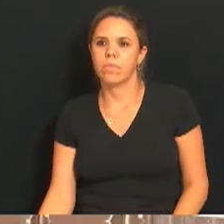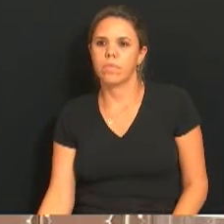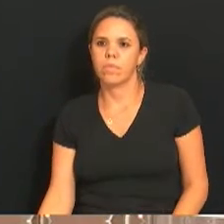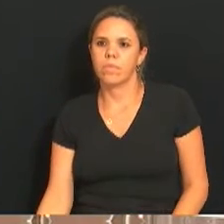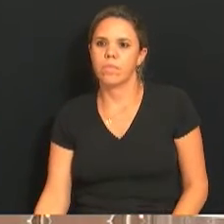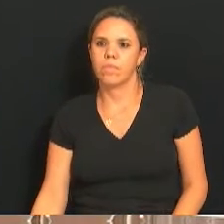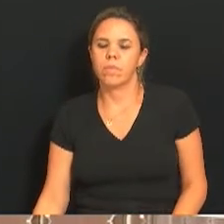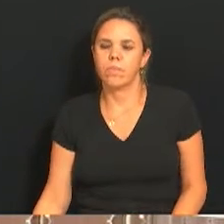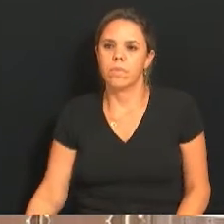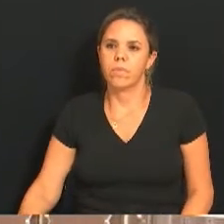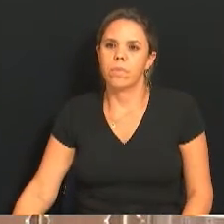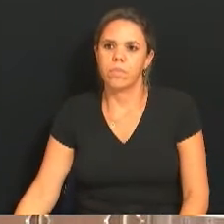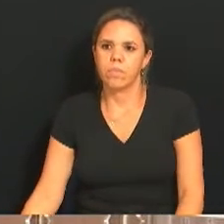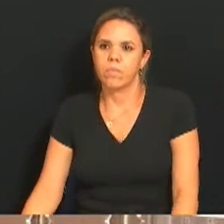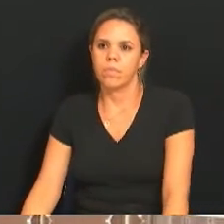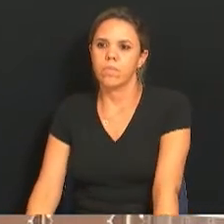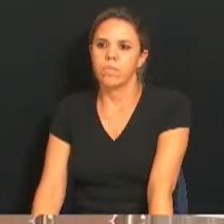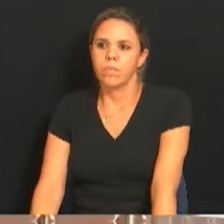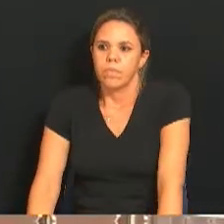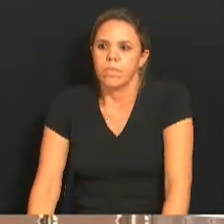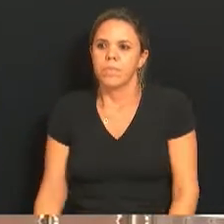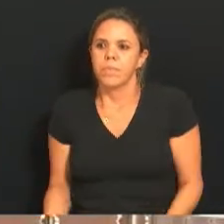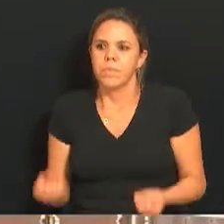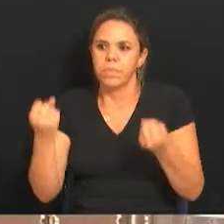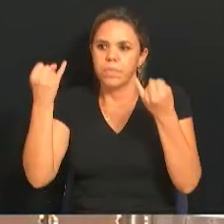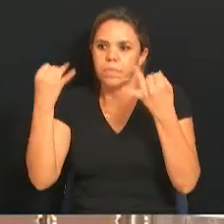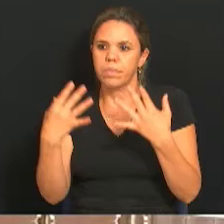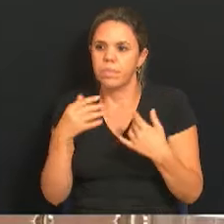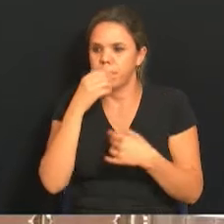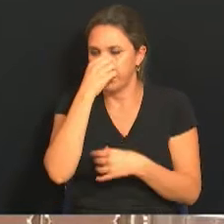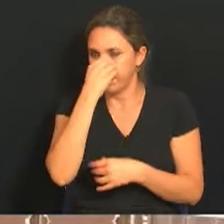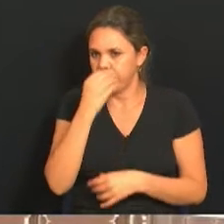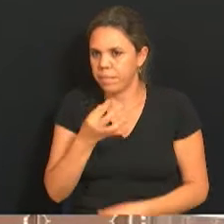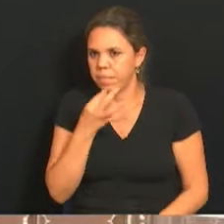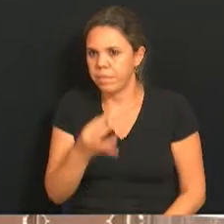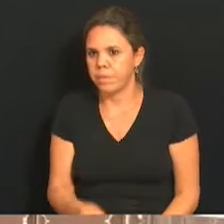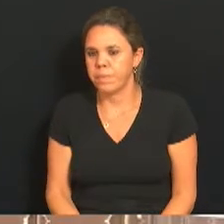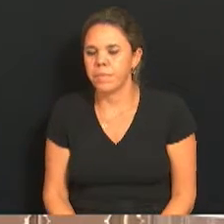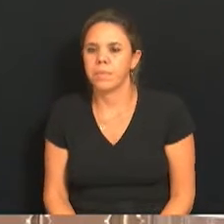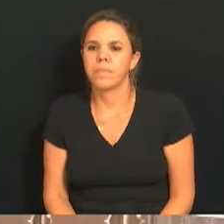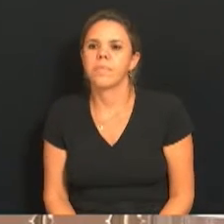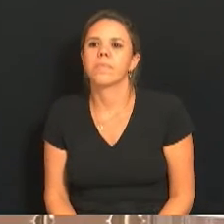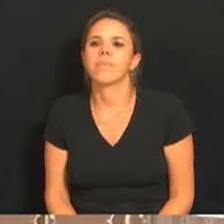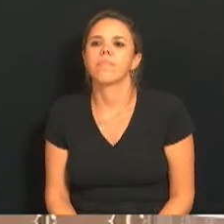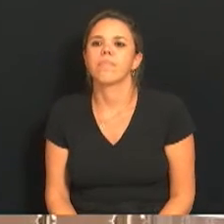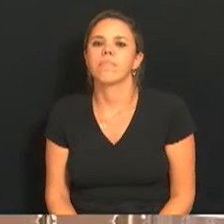para o senhor explicar um pouco o seu ponto de vista. A palavra é sua.